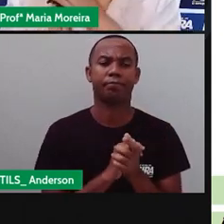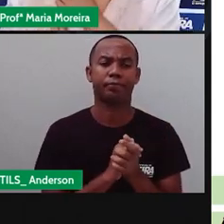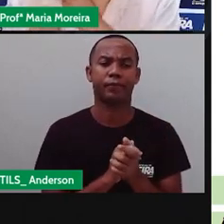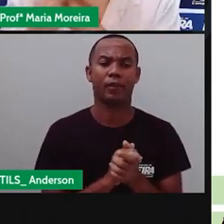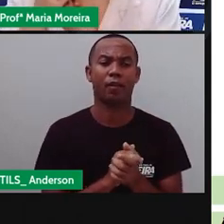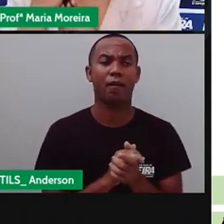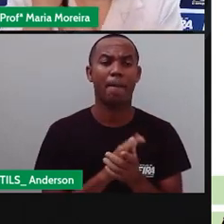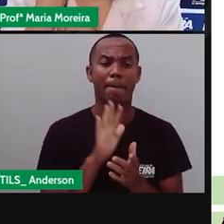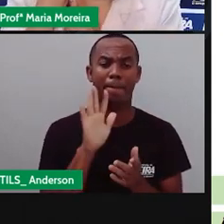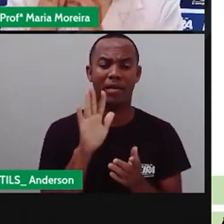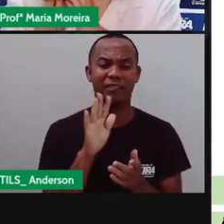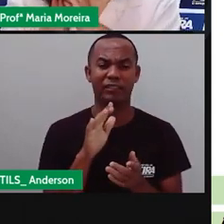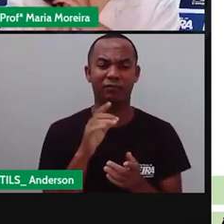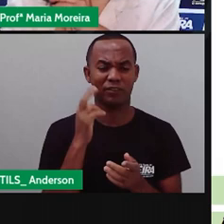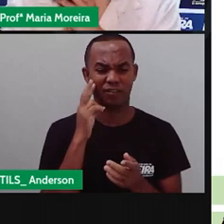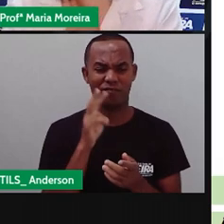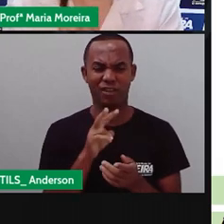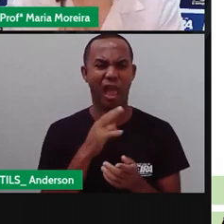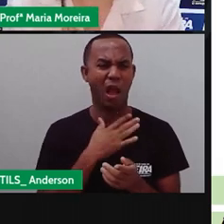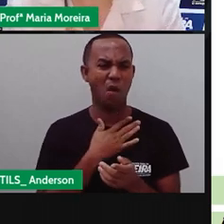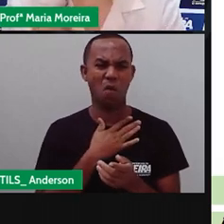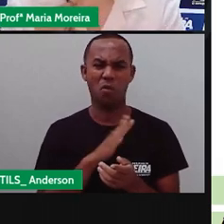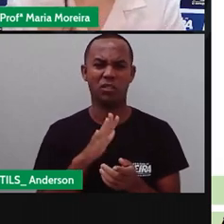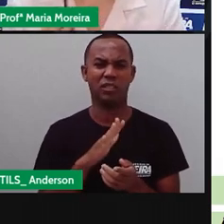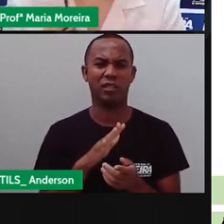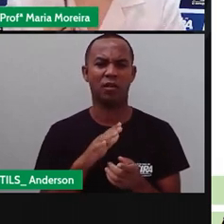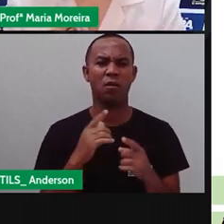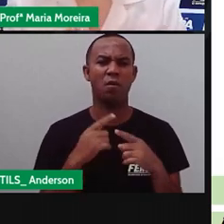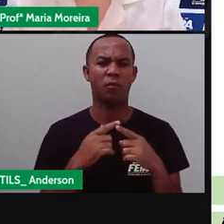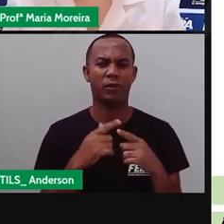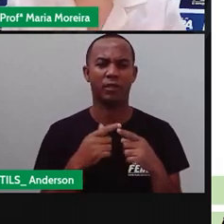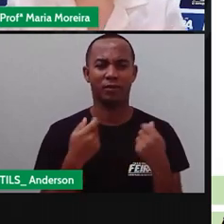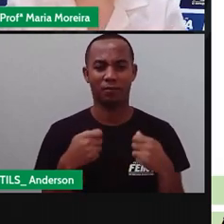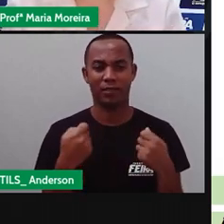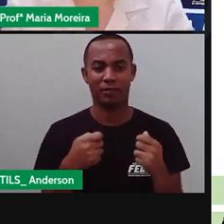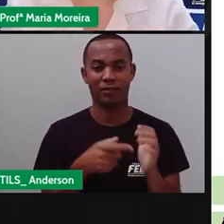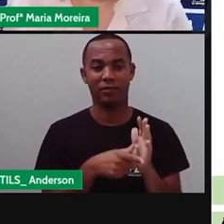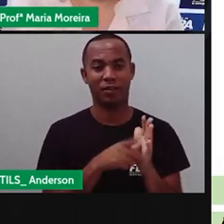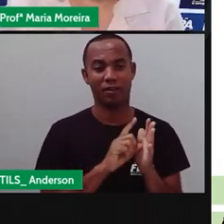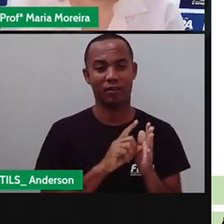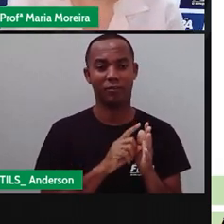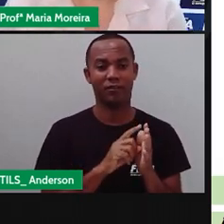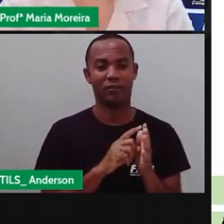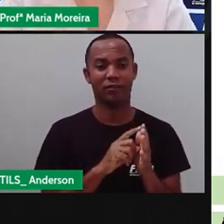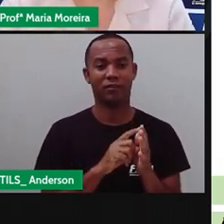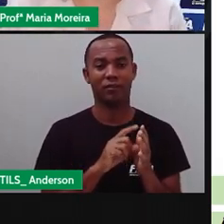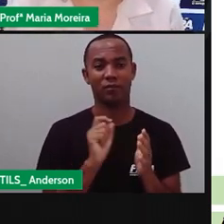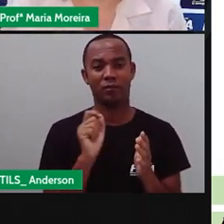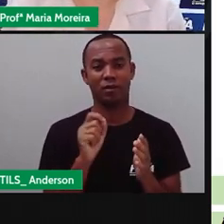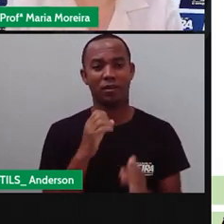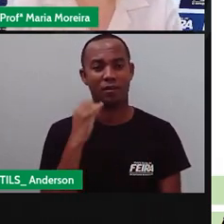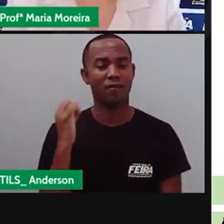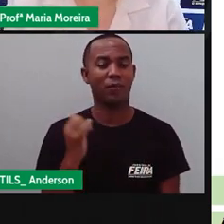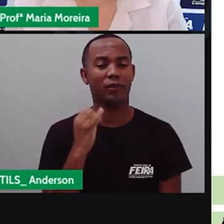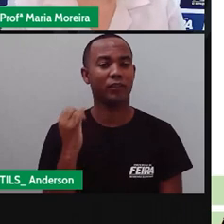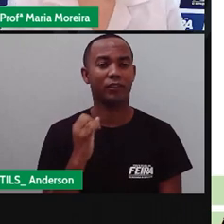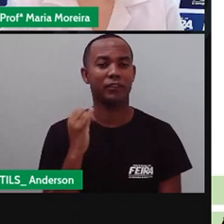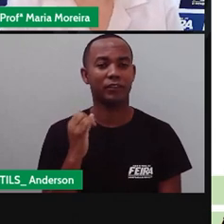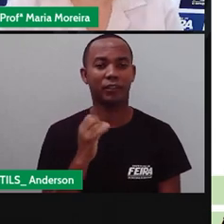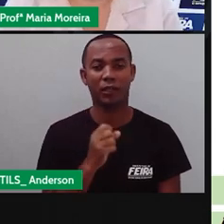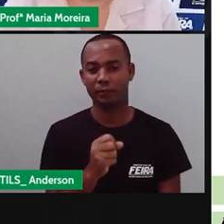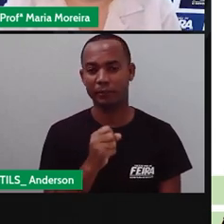aí vocês vão dizer, não gostei dessa entrevista, não gostei dessa reportagem. Então, por isso, né, a importância